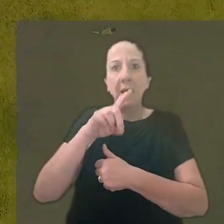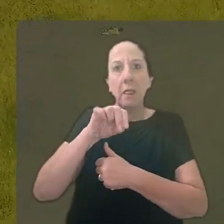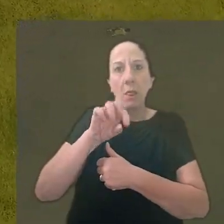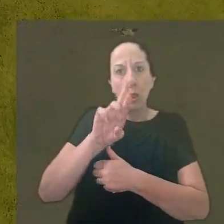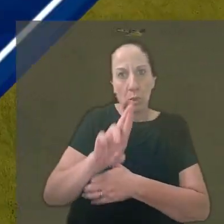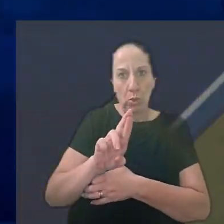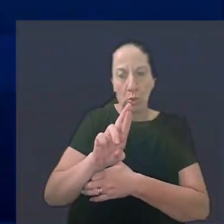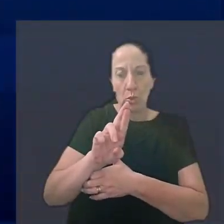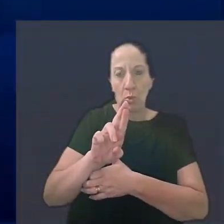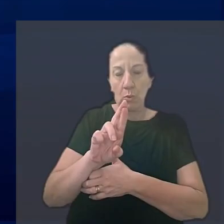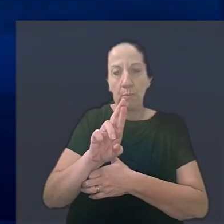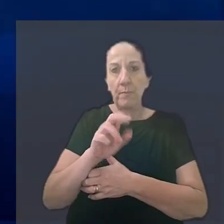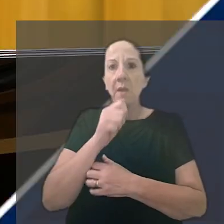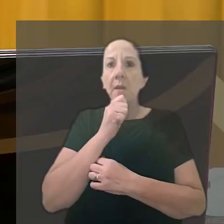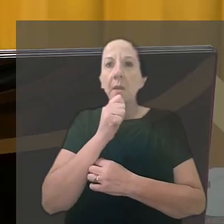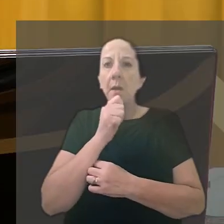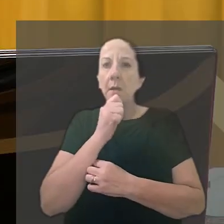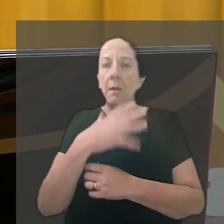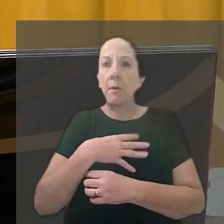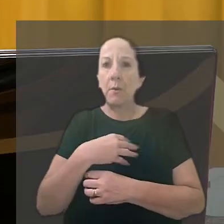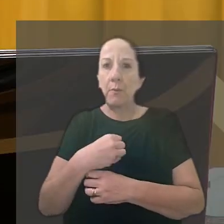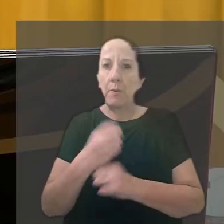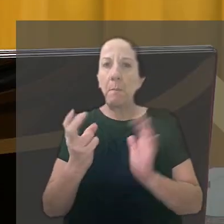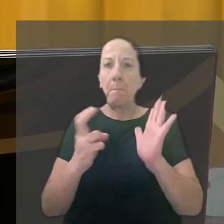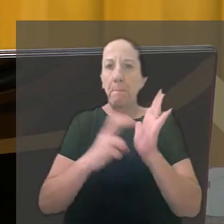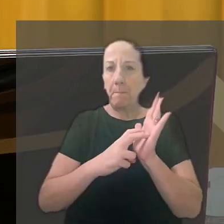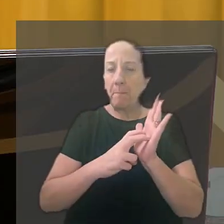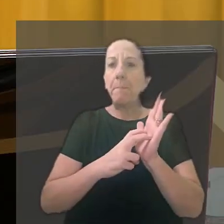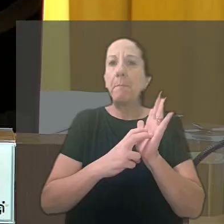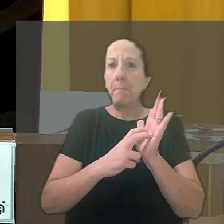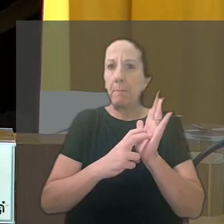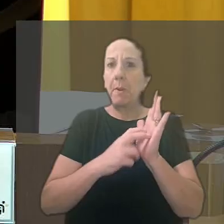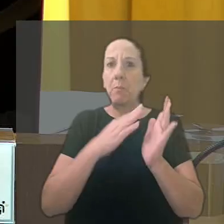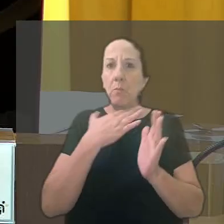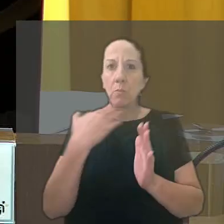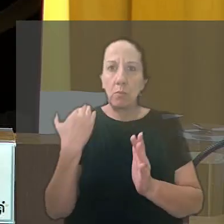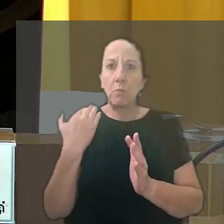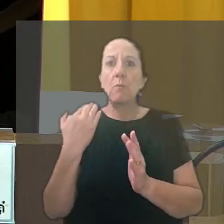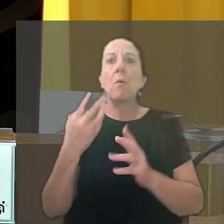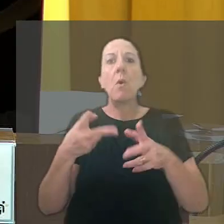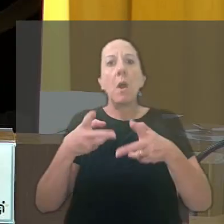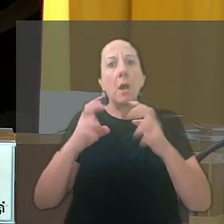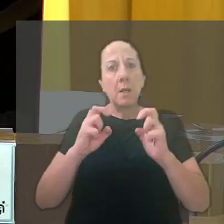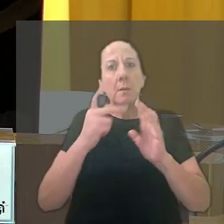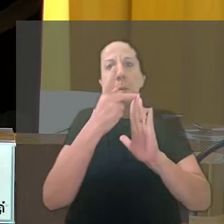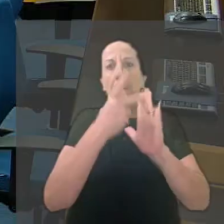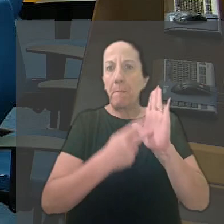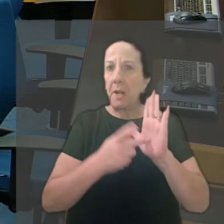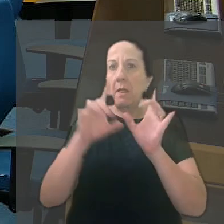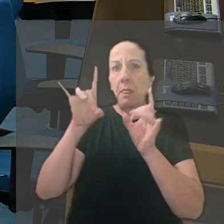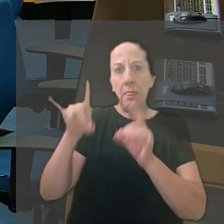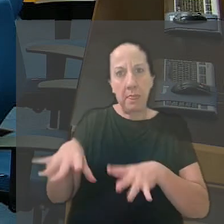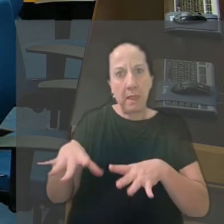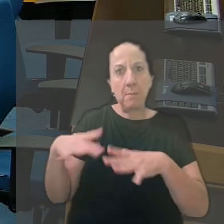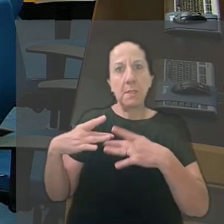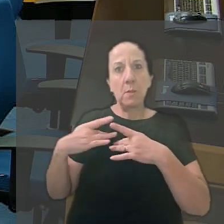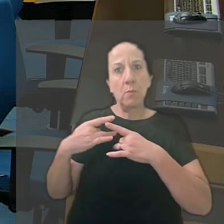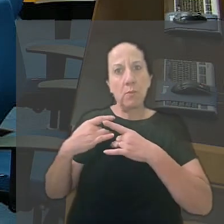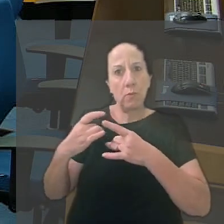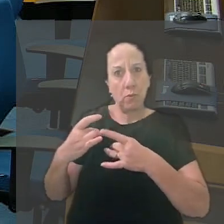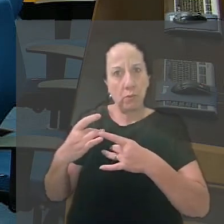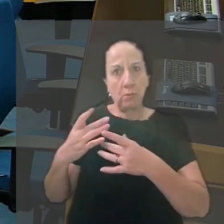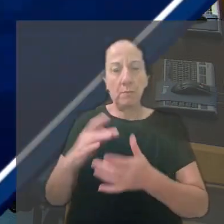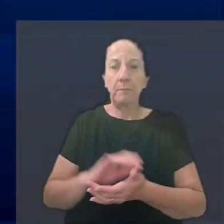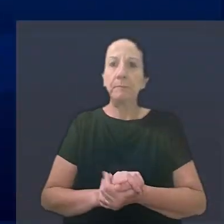amador. E ainda, filhos de bancária falecida vão receber valores de adesão a plano de demissão voluntária.